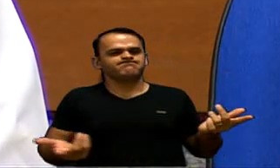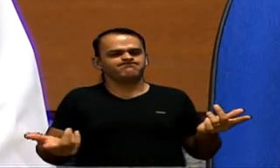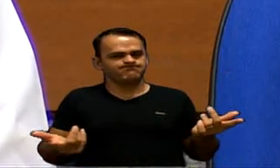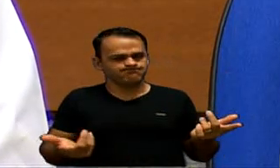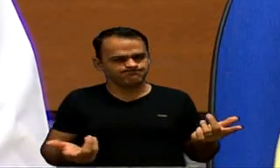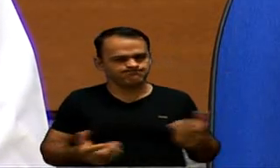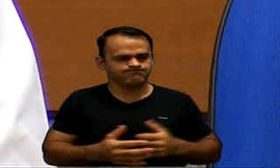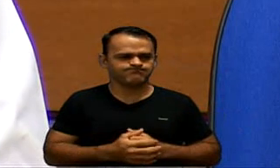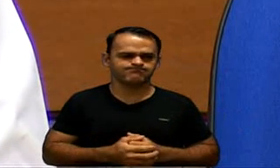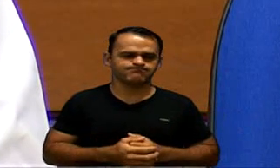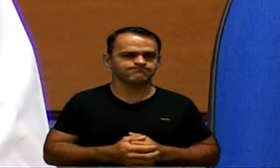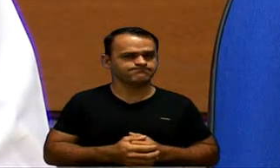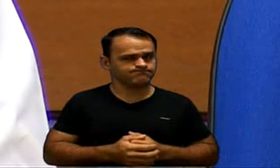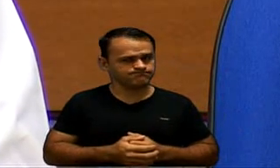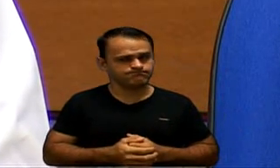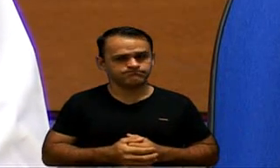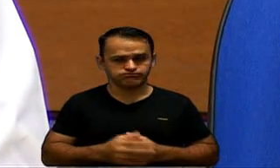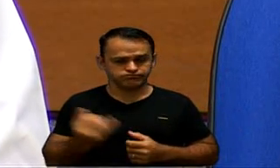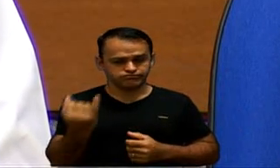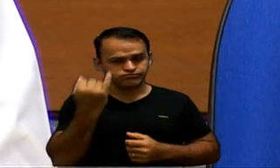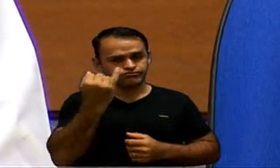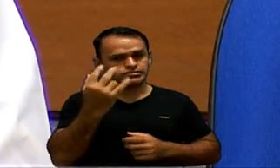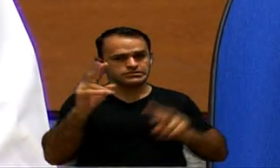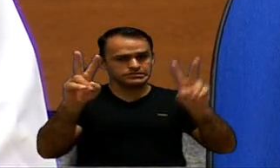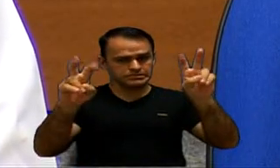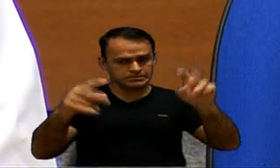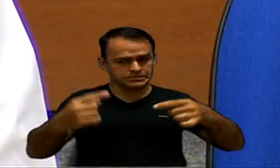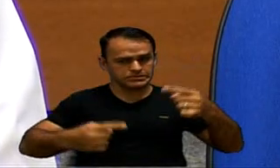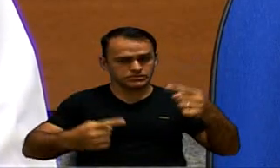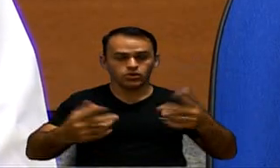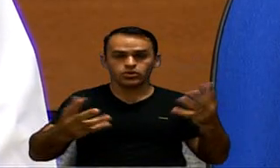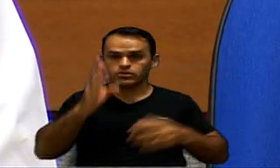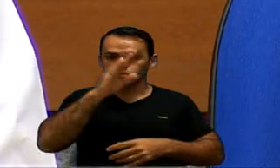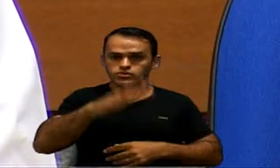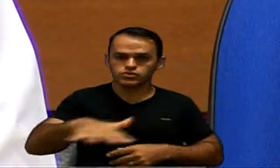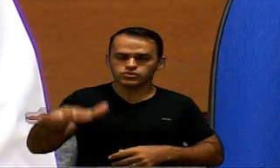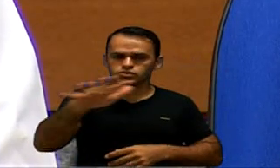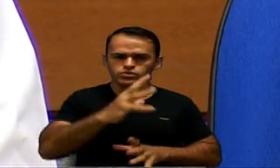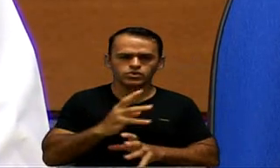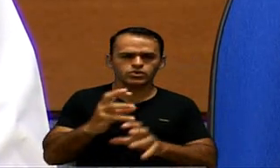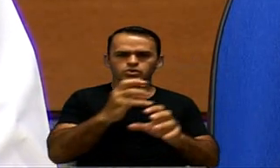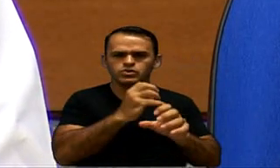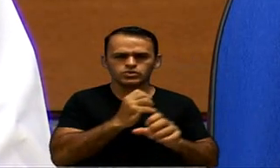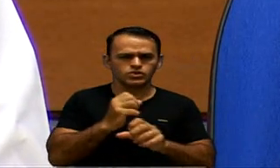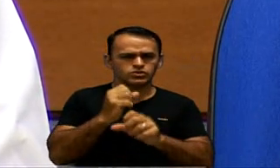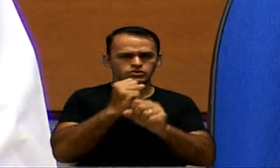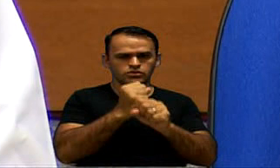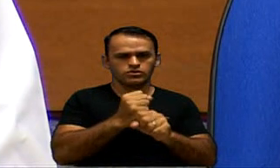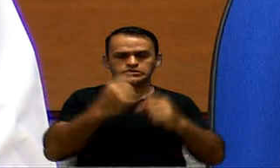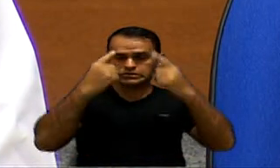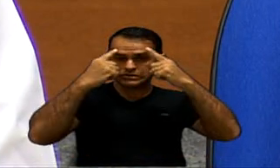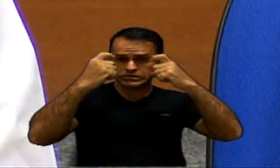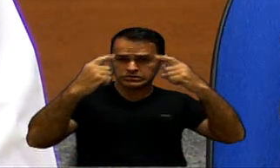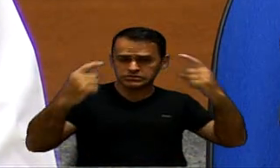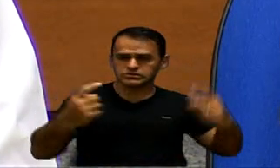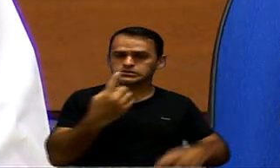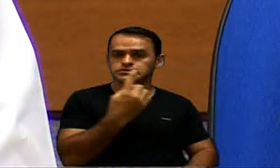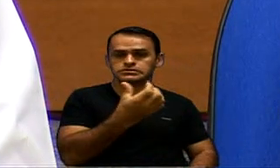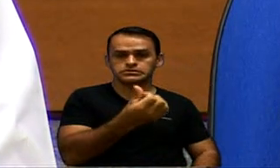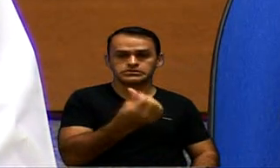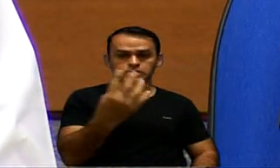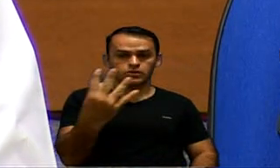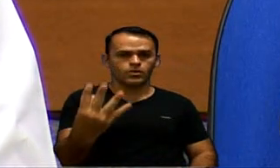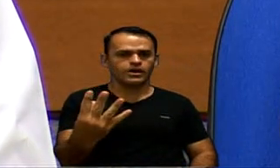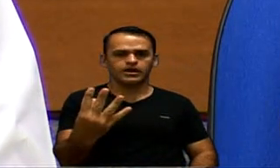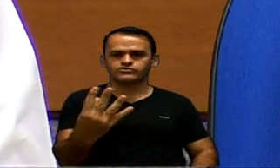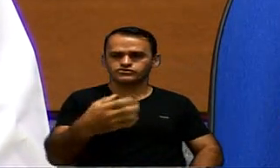extrema importância. O Brasil registra 106 casos de violência doméstica e